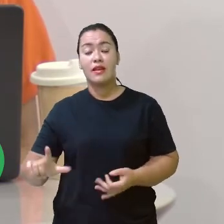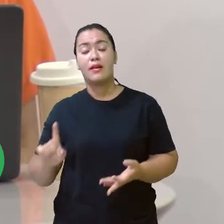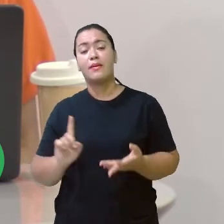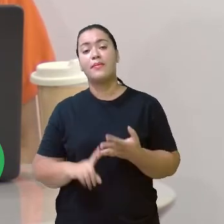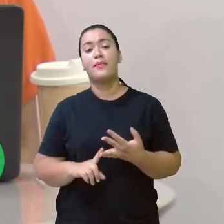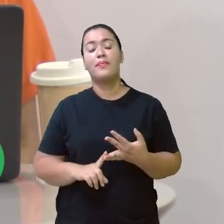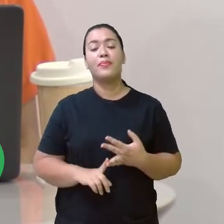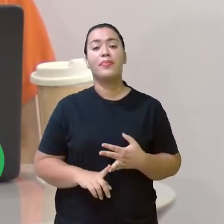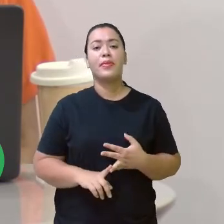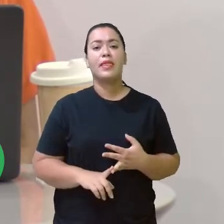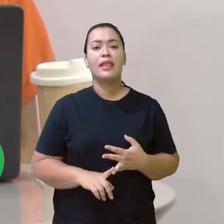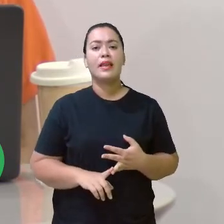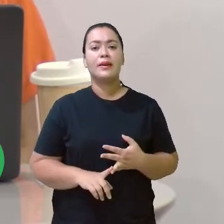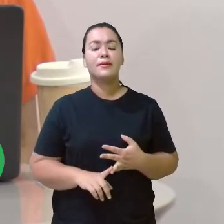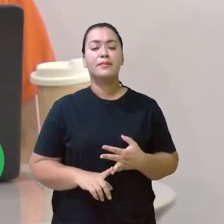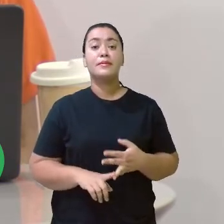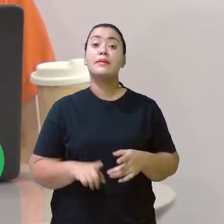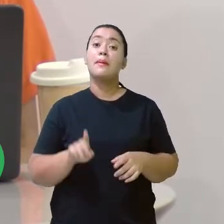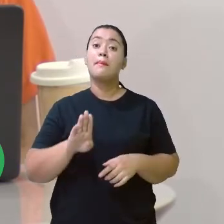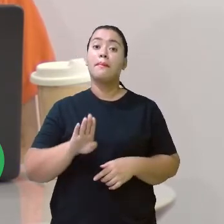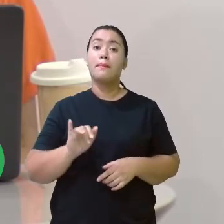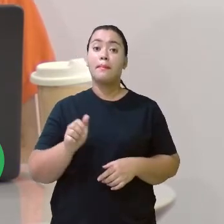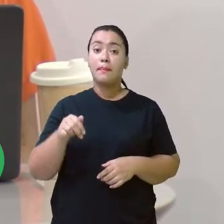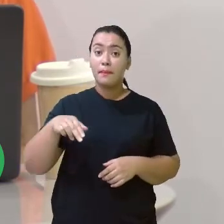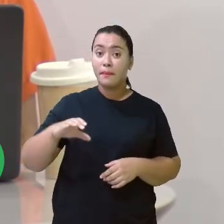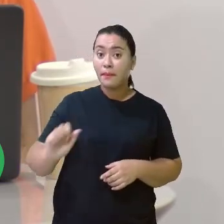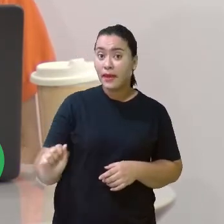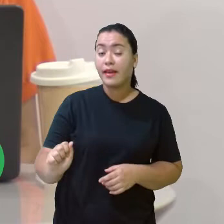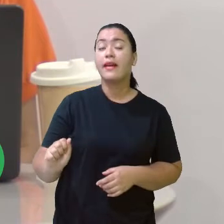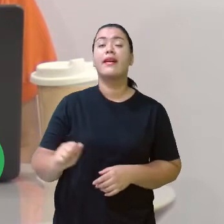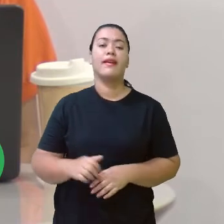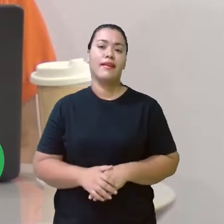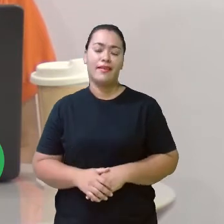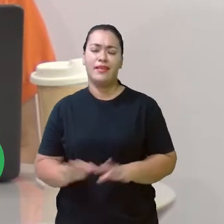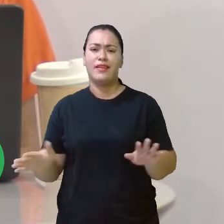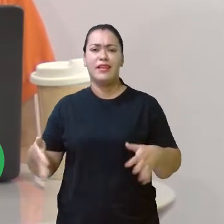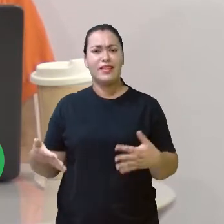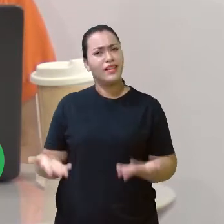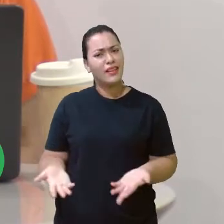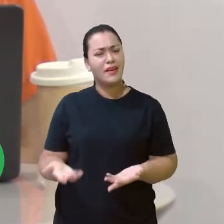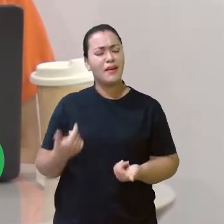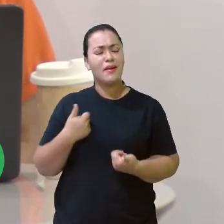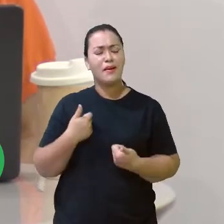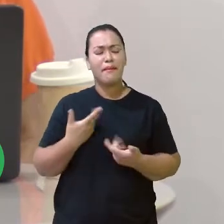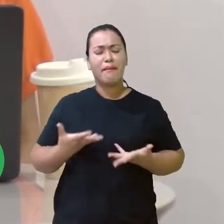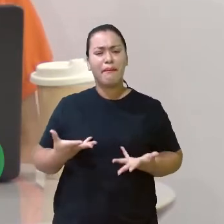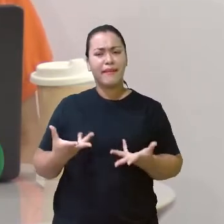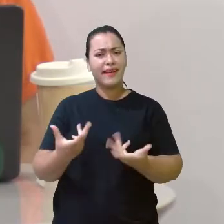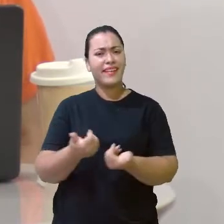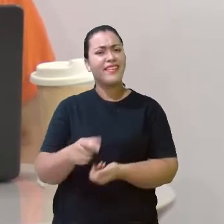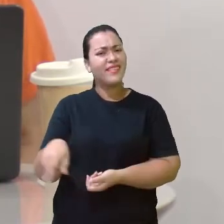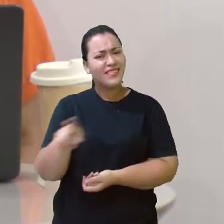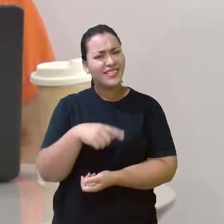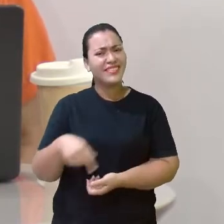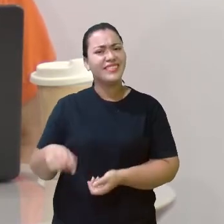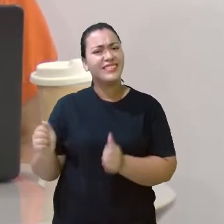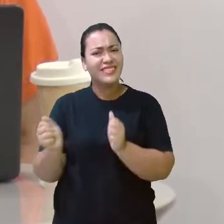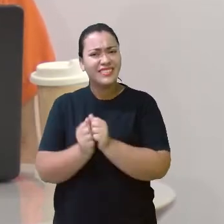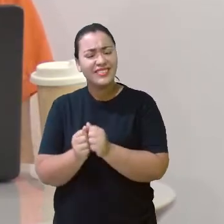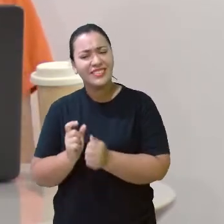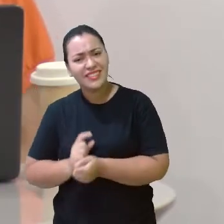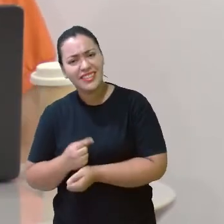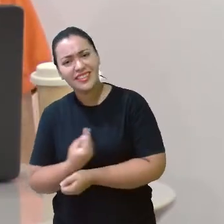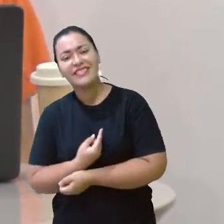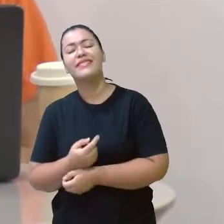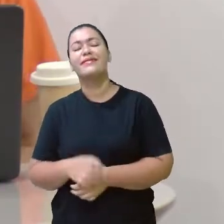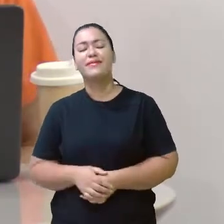aqui conosco a Bianca. Então, gente, que maravilha vocês estarem aqui conosco, a gente